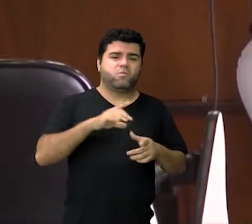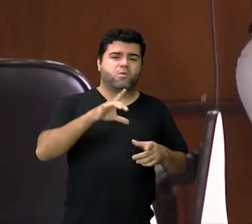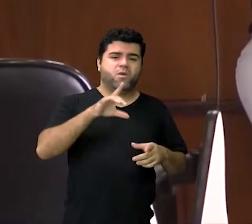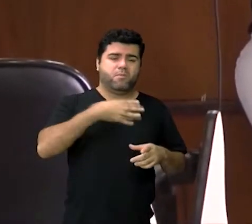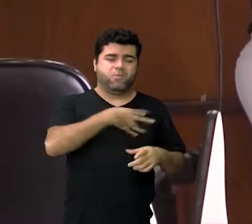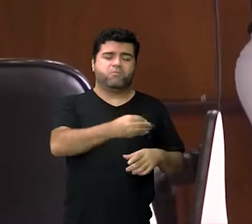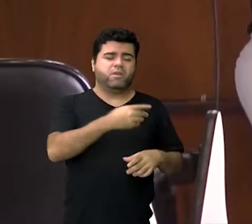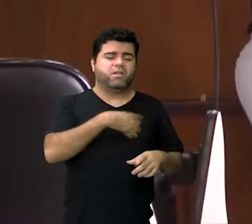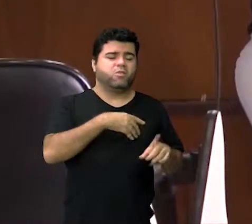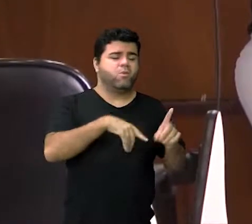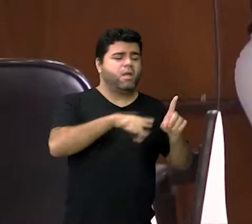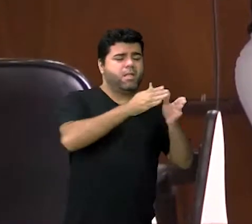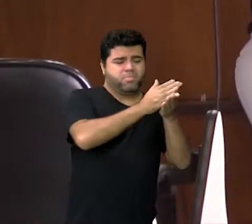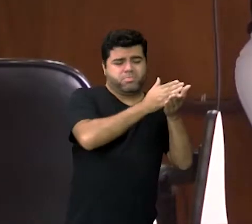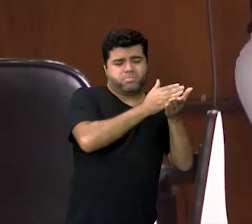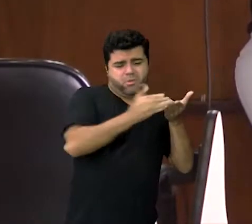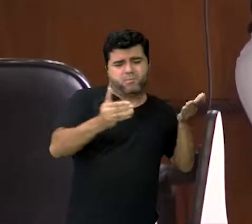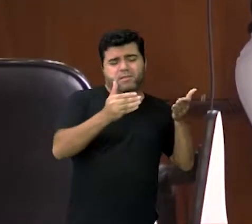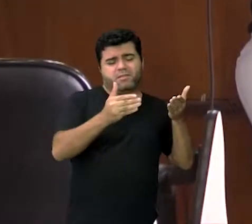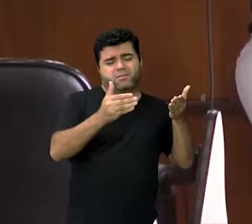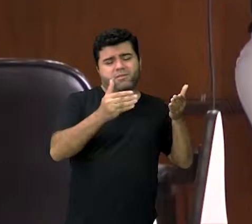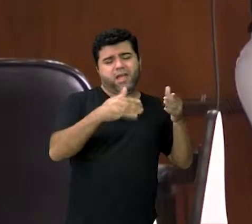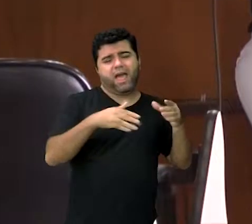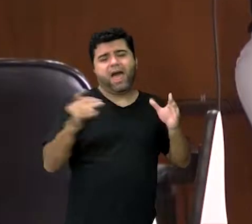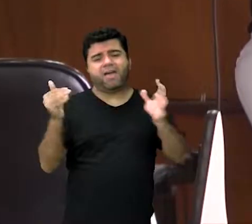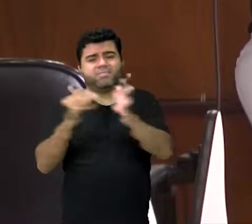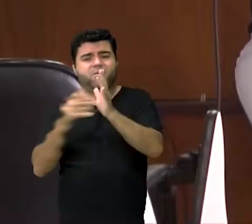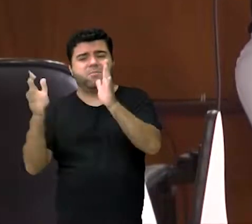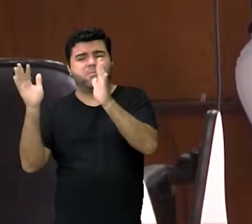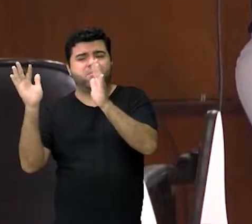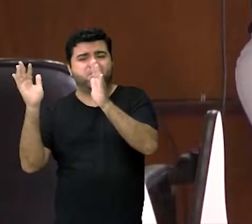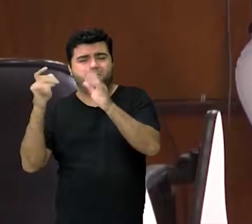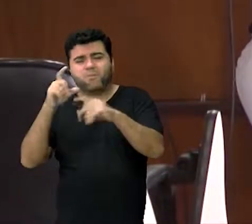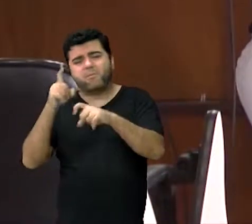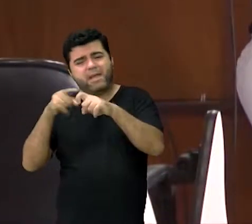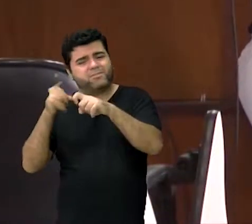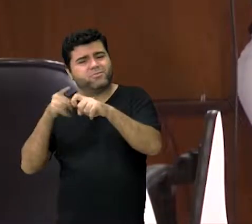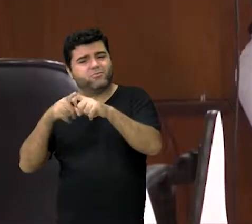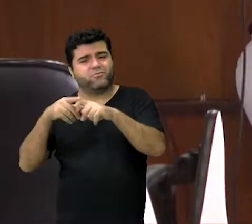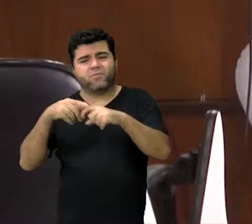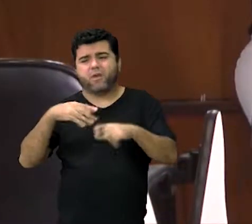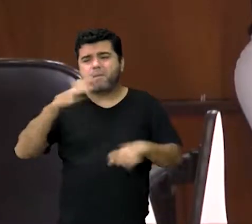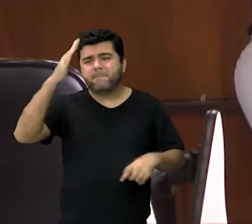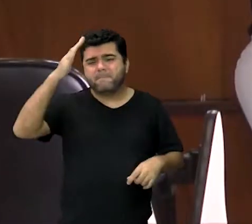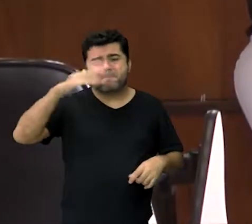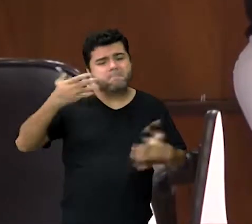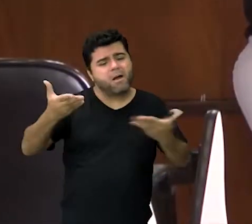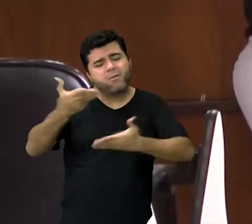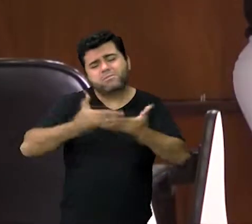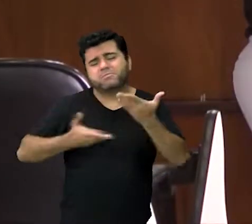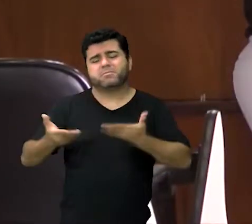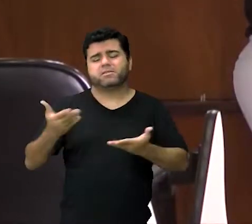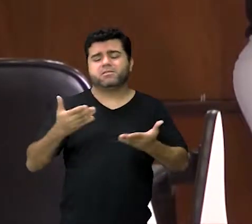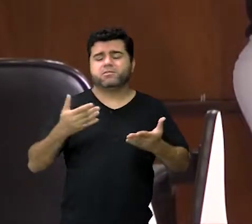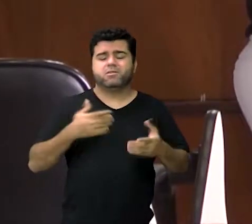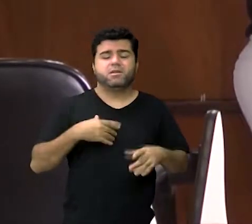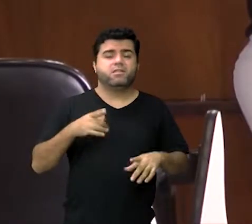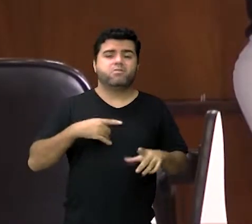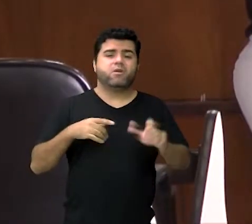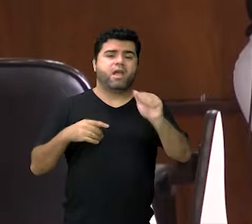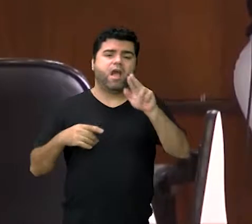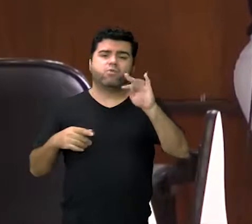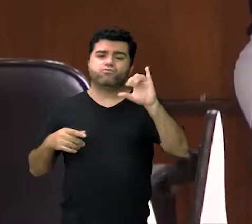até a finalização com o próprio médico ali, certo? Então, isso é o que a gente enfrenta no dia a dia. Não é só com autista, eu acho que é